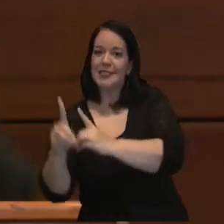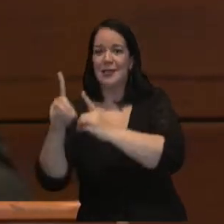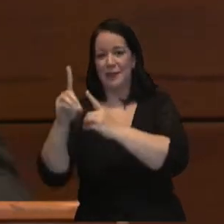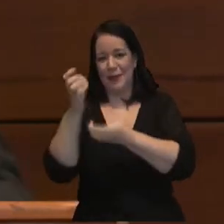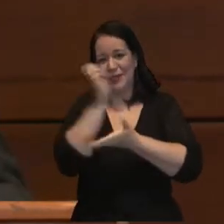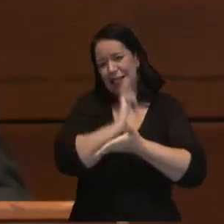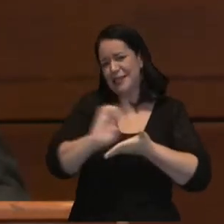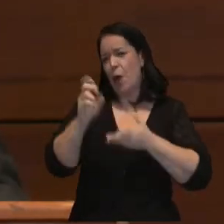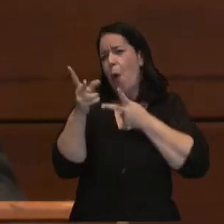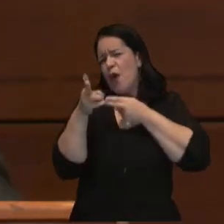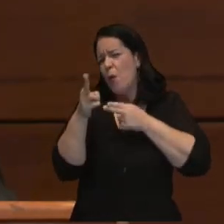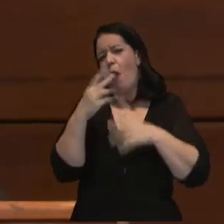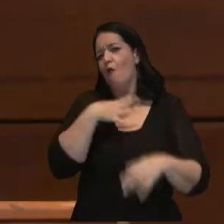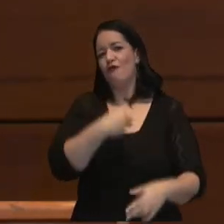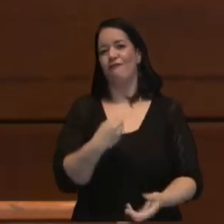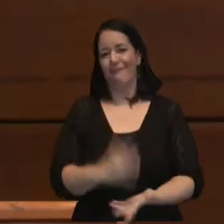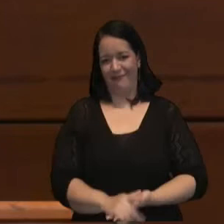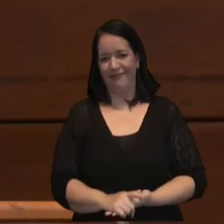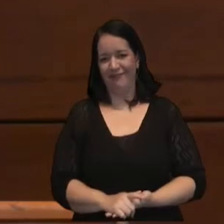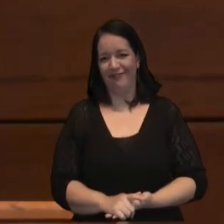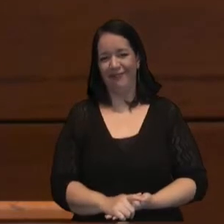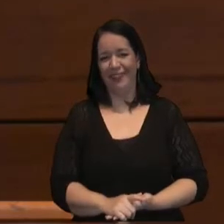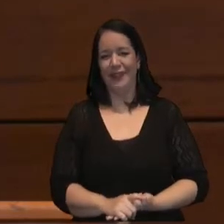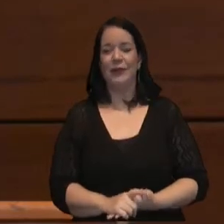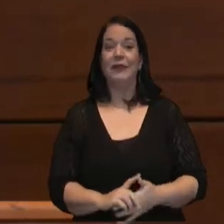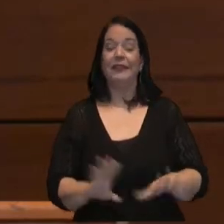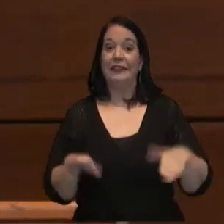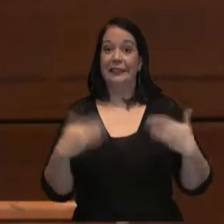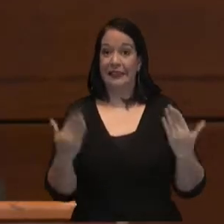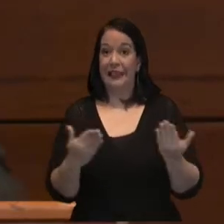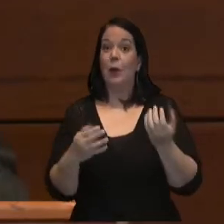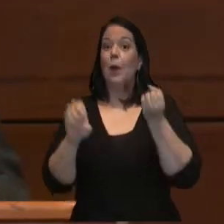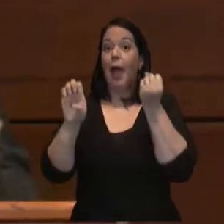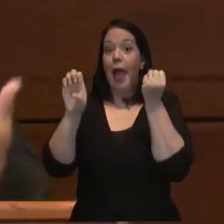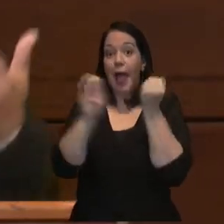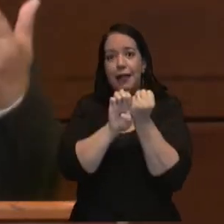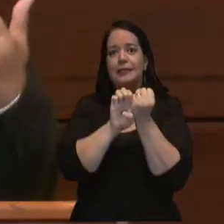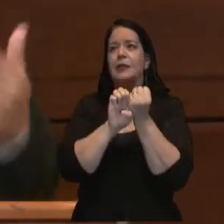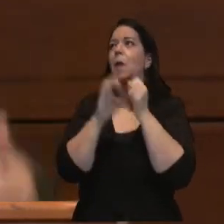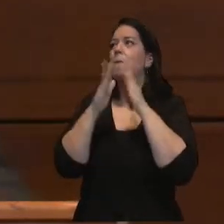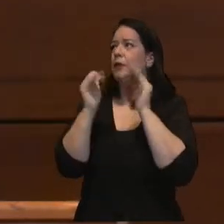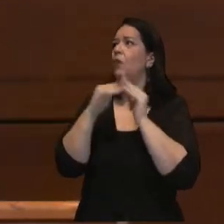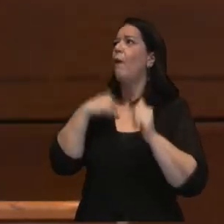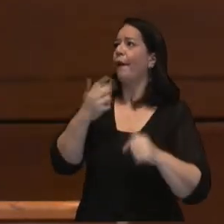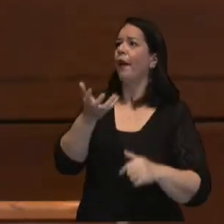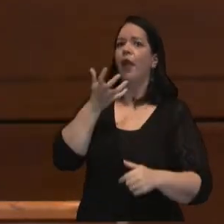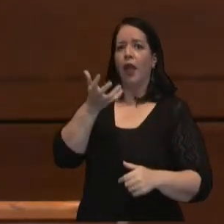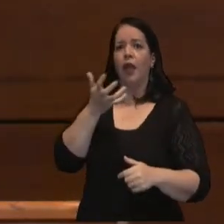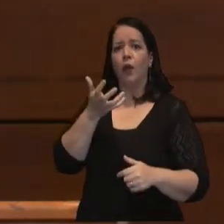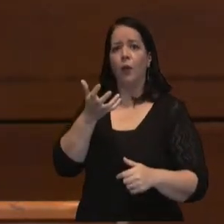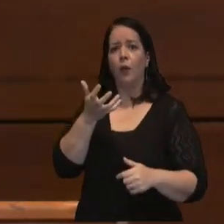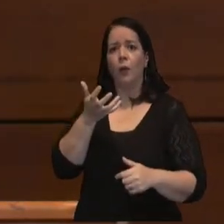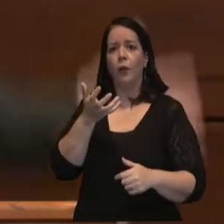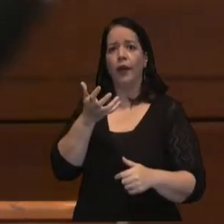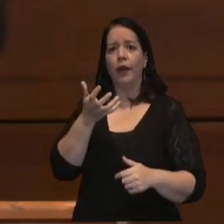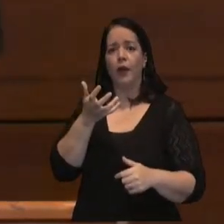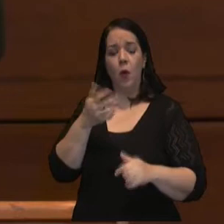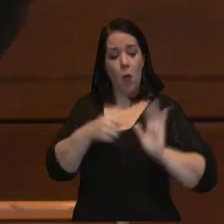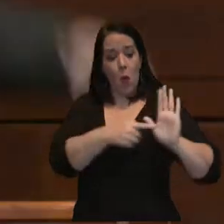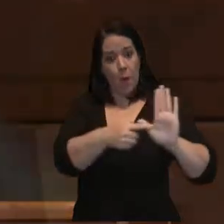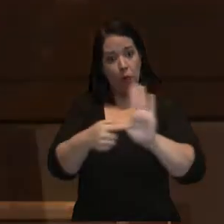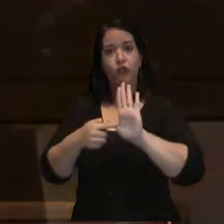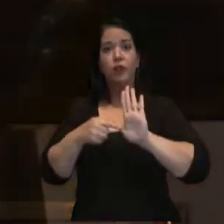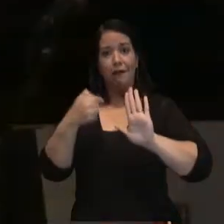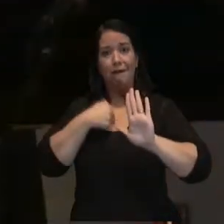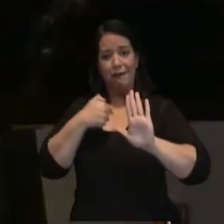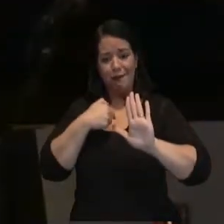Eliseu então reivindicou para si esta primogenitura espiritual para ele. Que bênção que